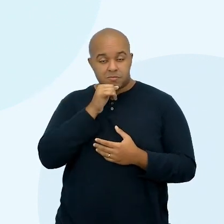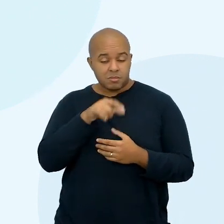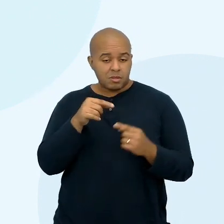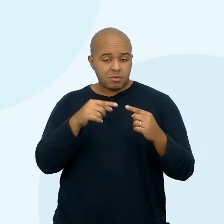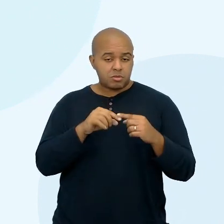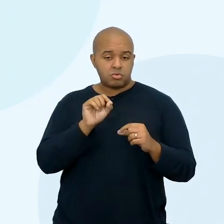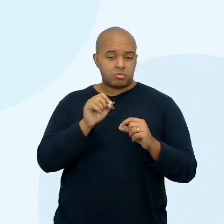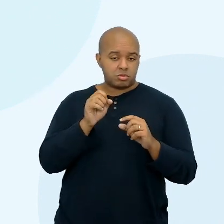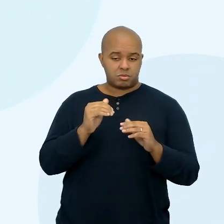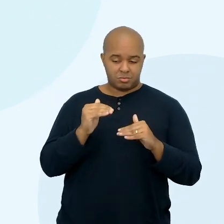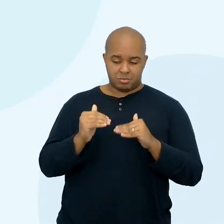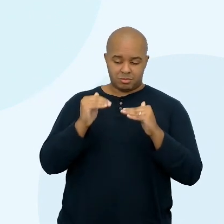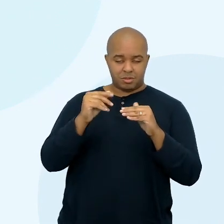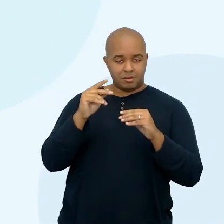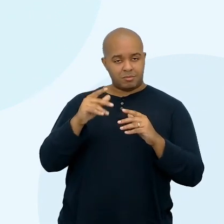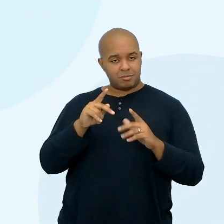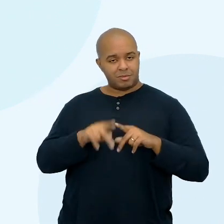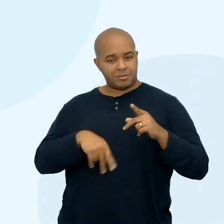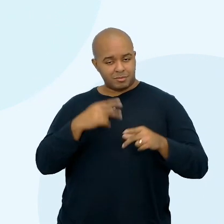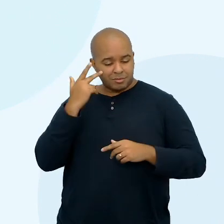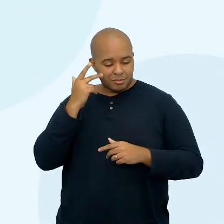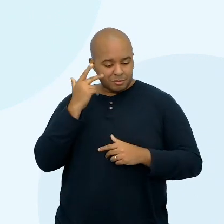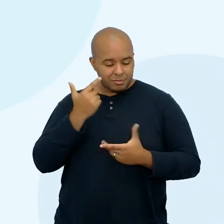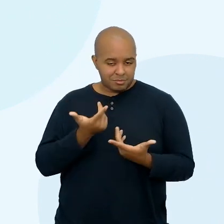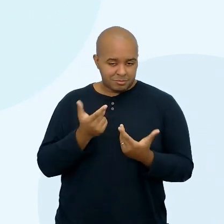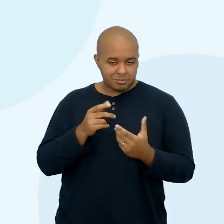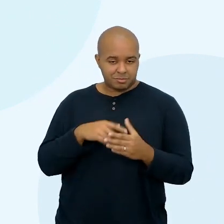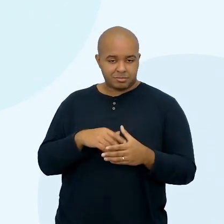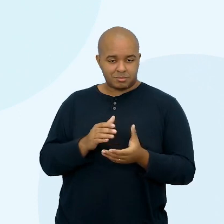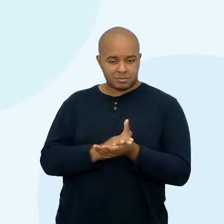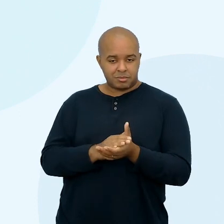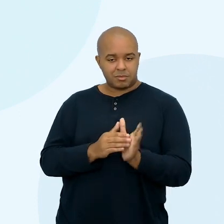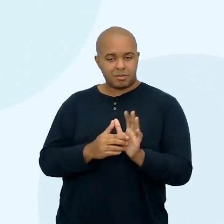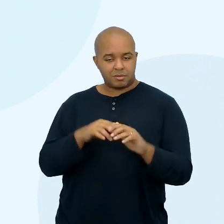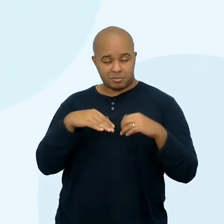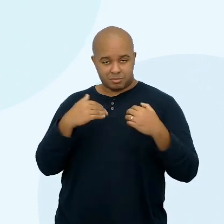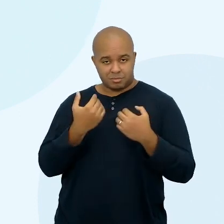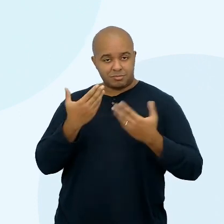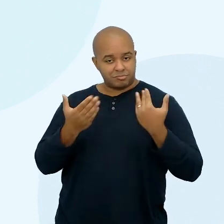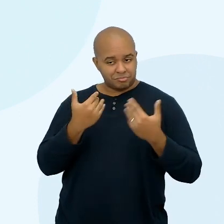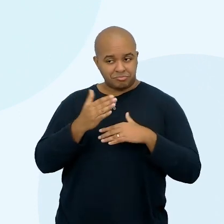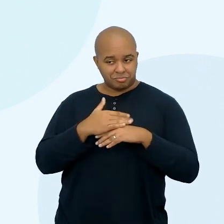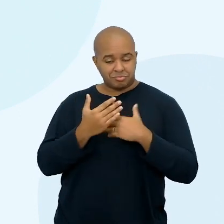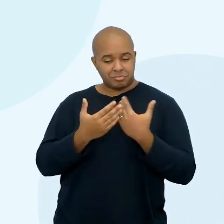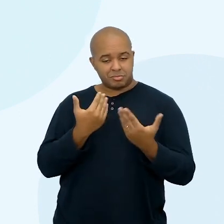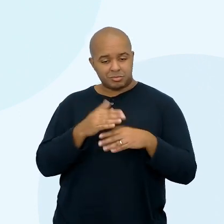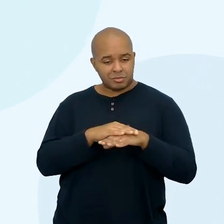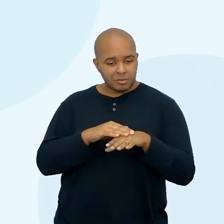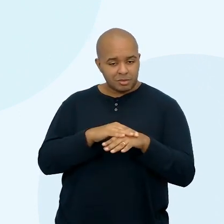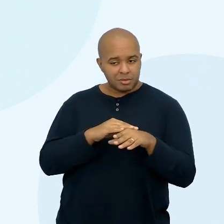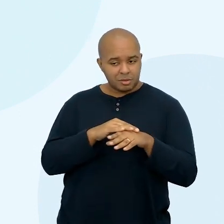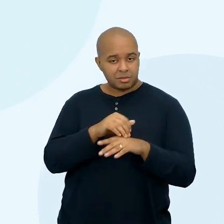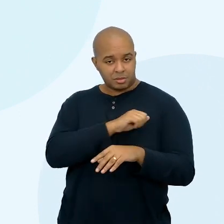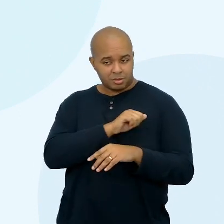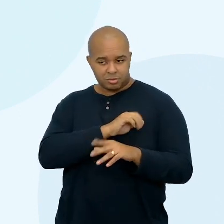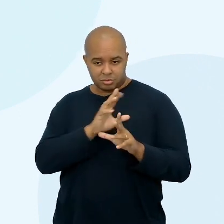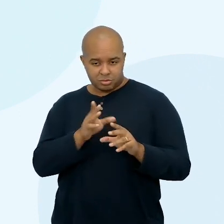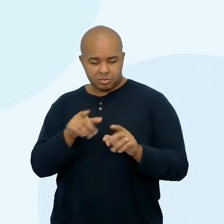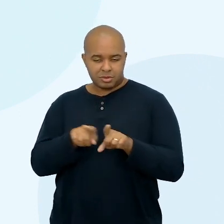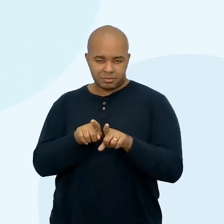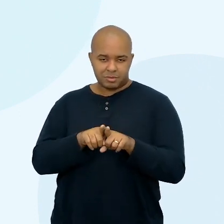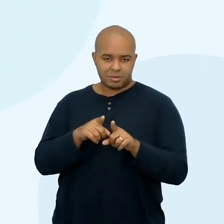Num primeiro momento, o Estado era governado pela vontade de um líder. Num segundo